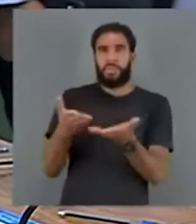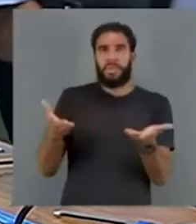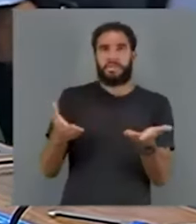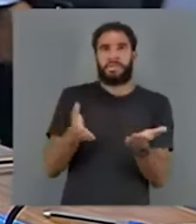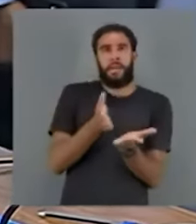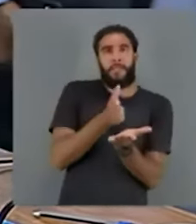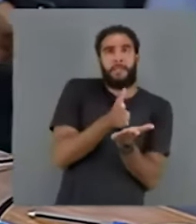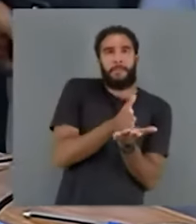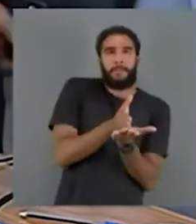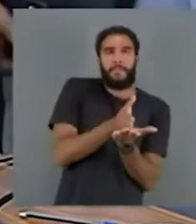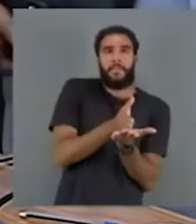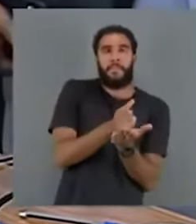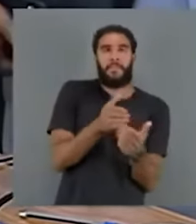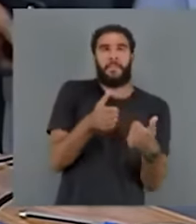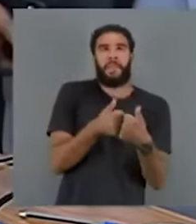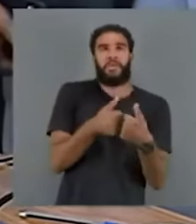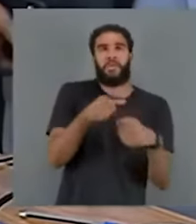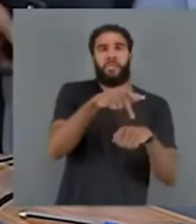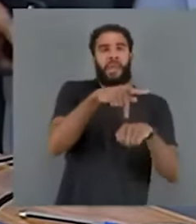Ministro